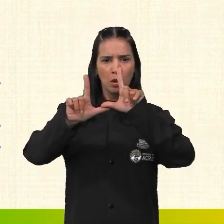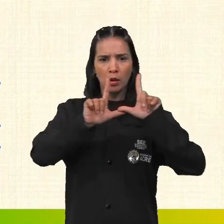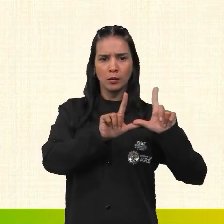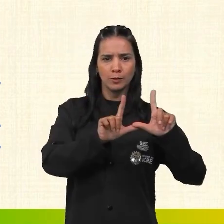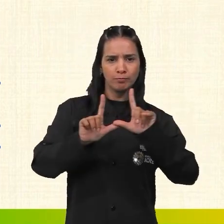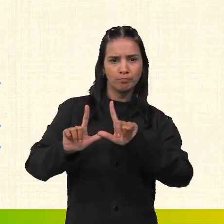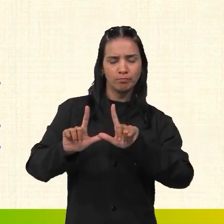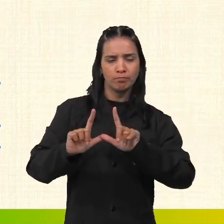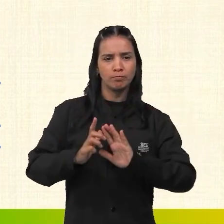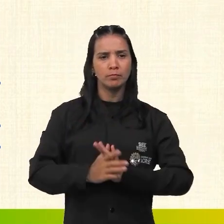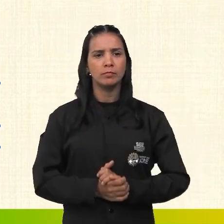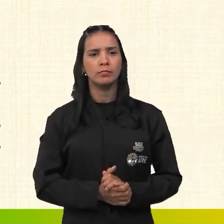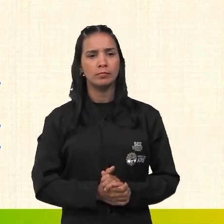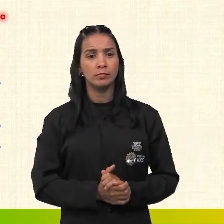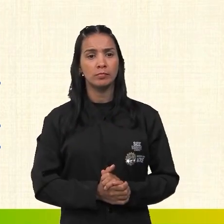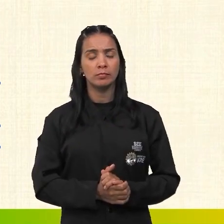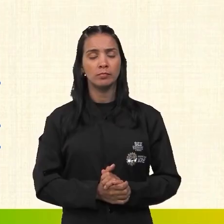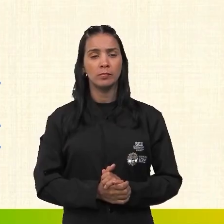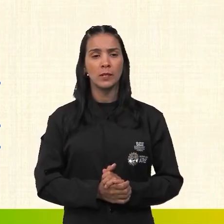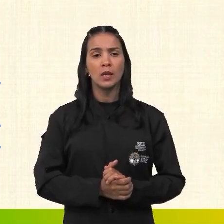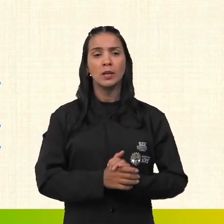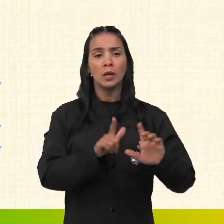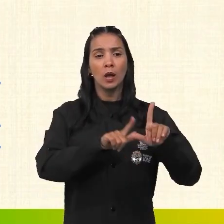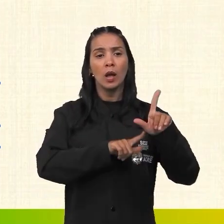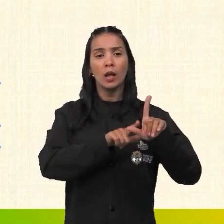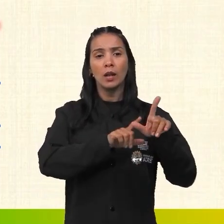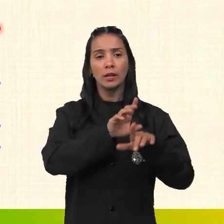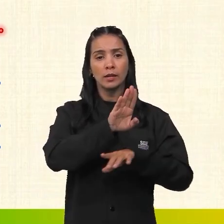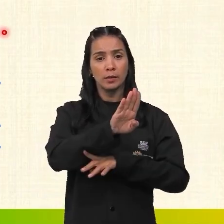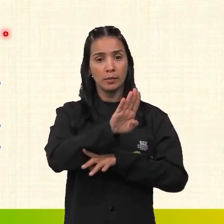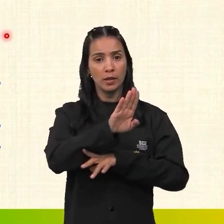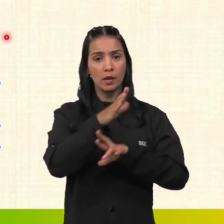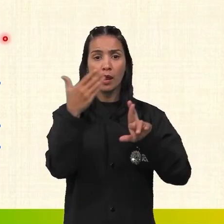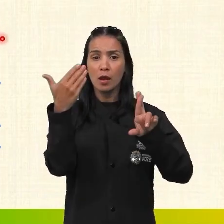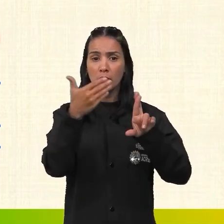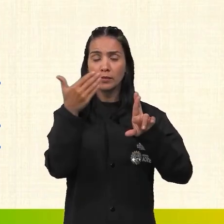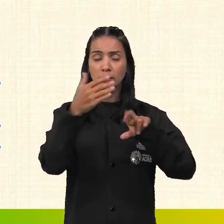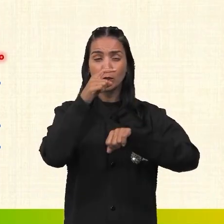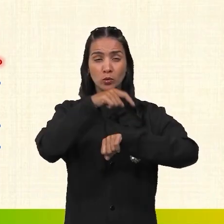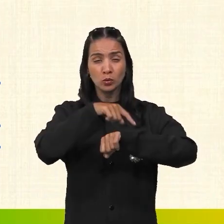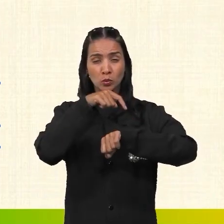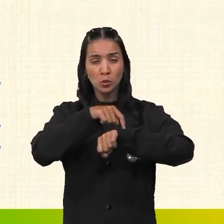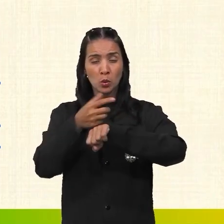letra B, refere-se ao tempo em que o personagem está procurando a jaqueta?